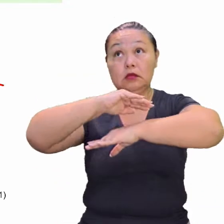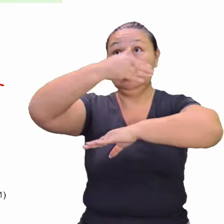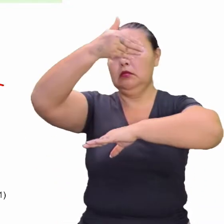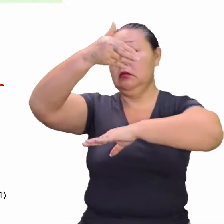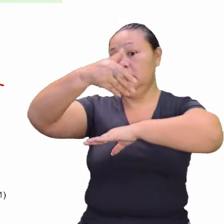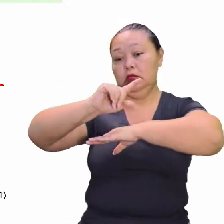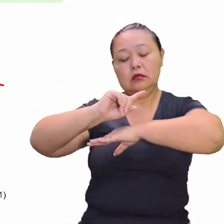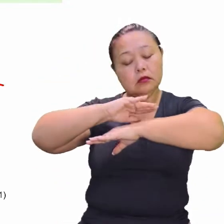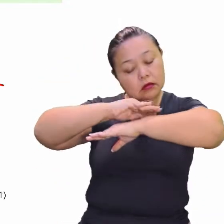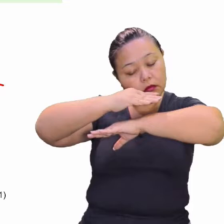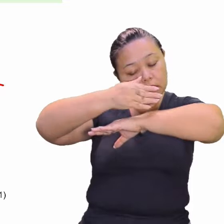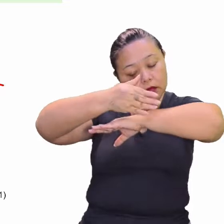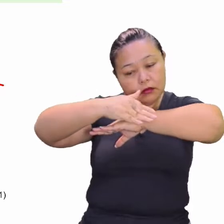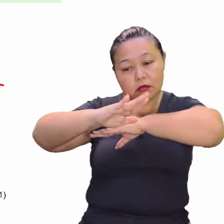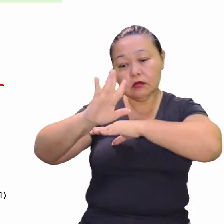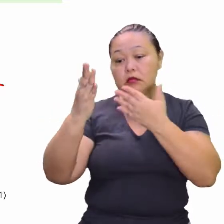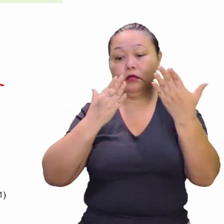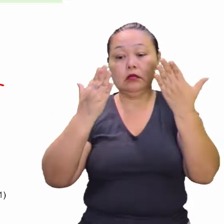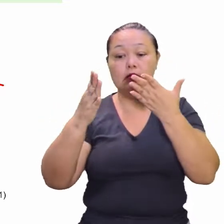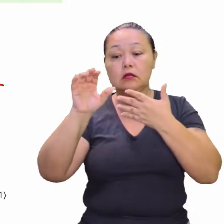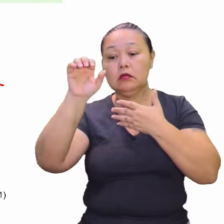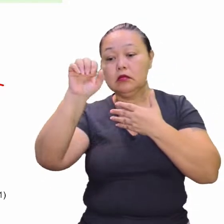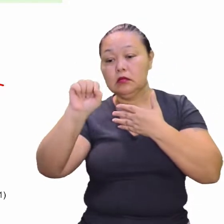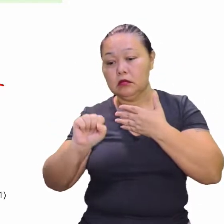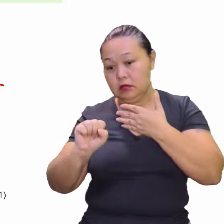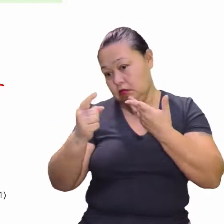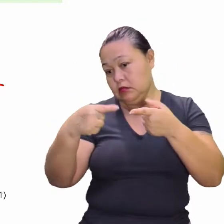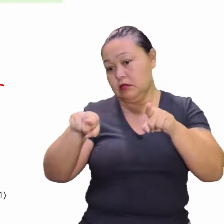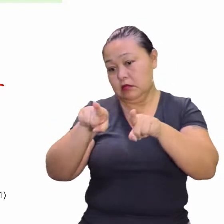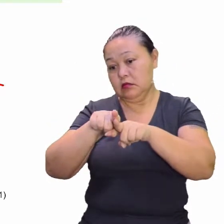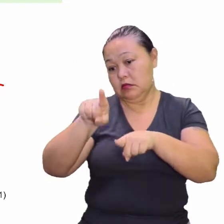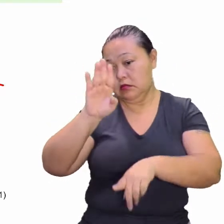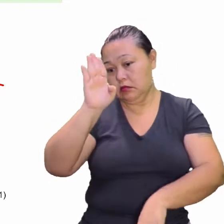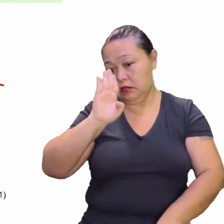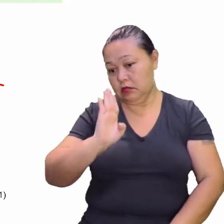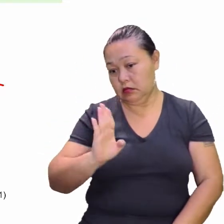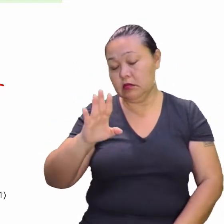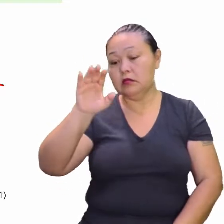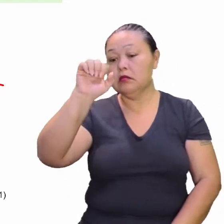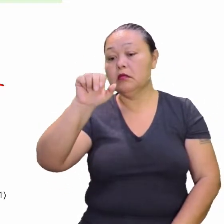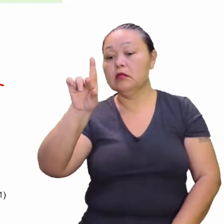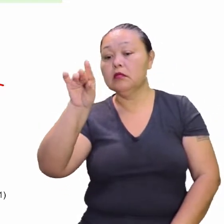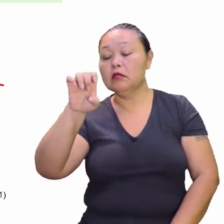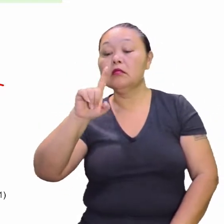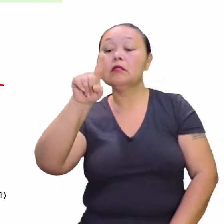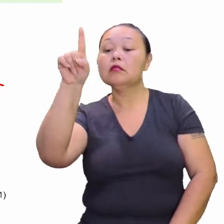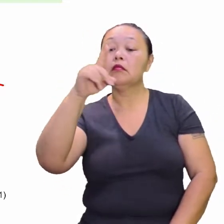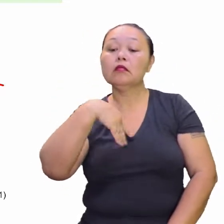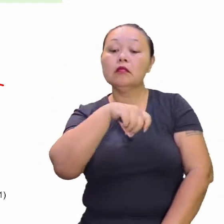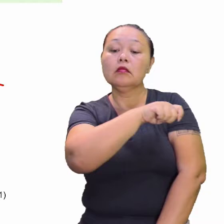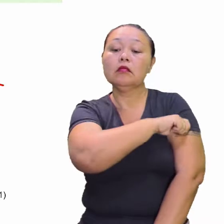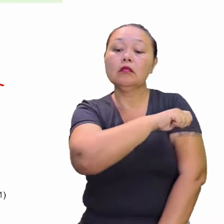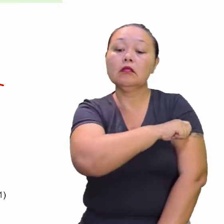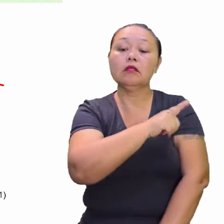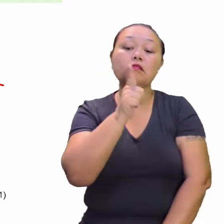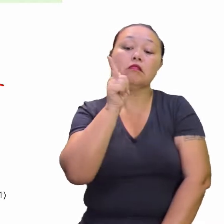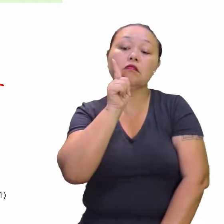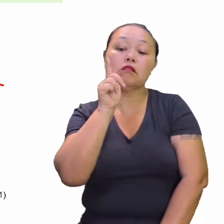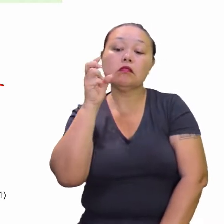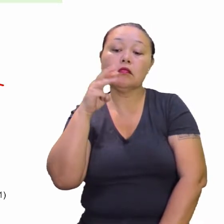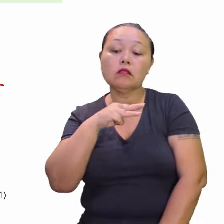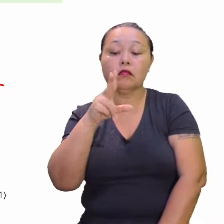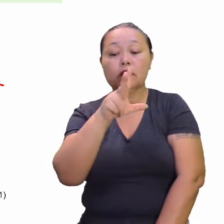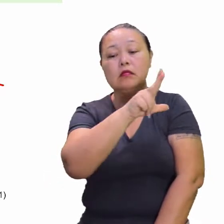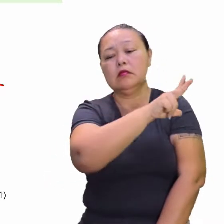estado, se comparado, por exemplo, com o sudeste e sul do Brasil. Isso, aí o aluno que está ali em Guajará, Rogério, ou ali no Cone